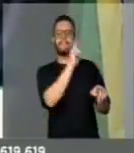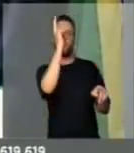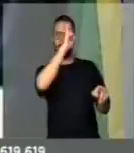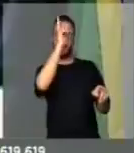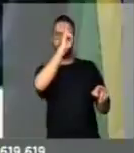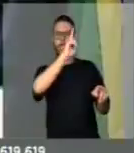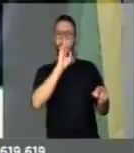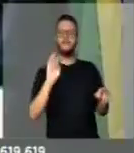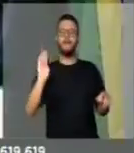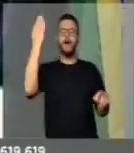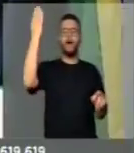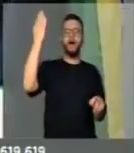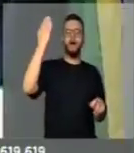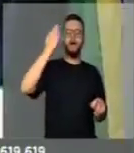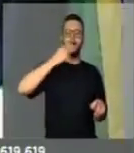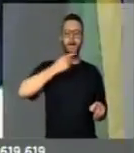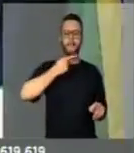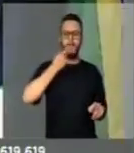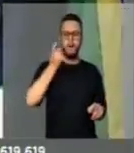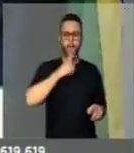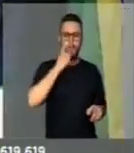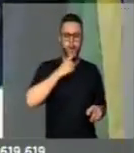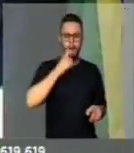falaciosa de golpe.